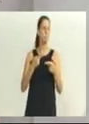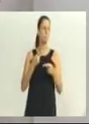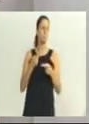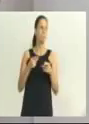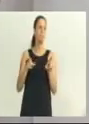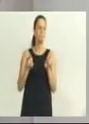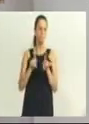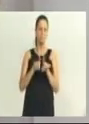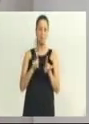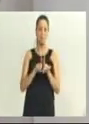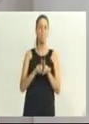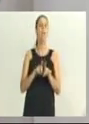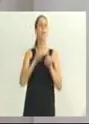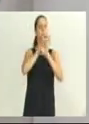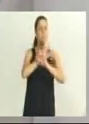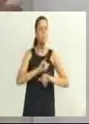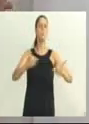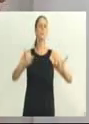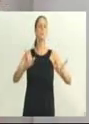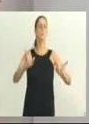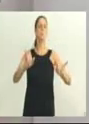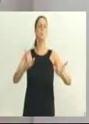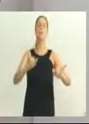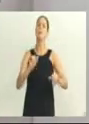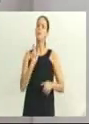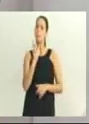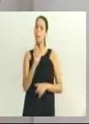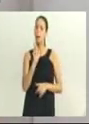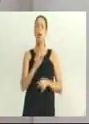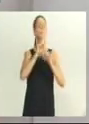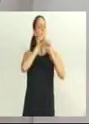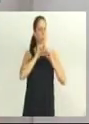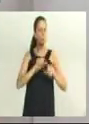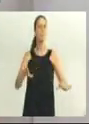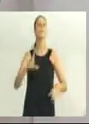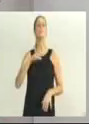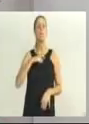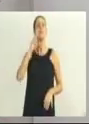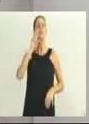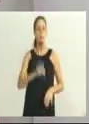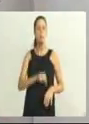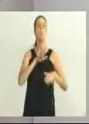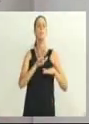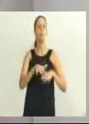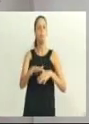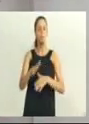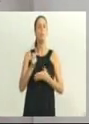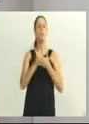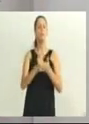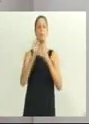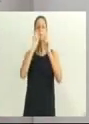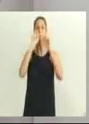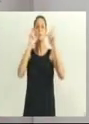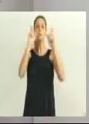procurar propagar essa palavra o máximo possível, de que existem movimentos que se preocupam em despertar na cabeça das